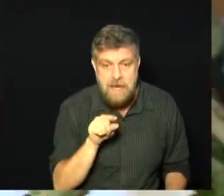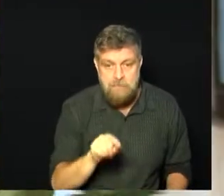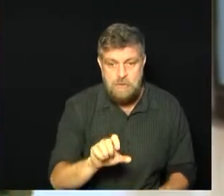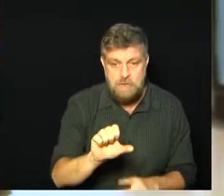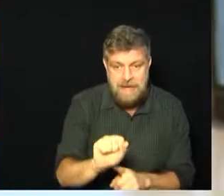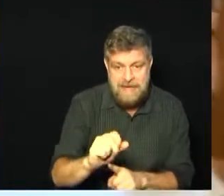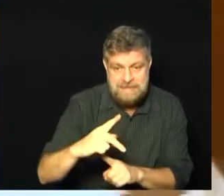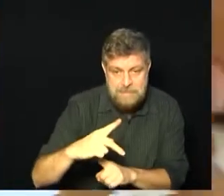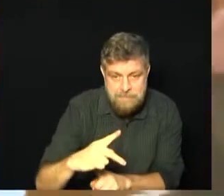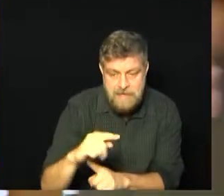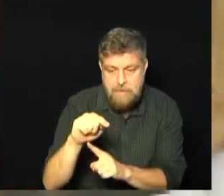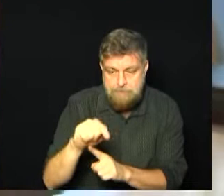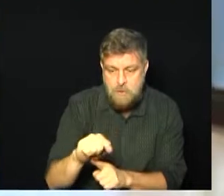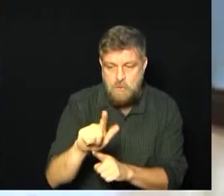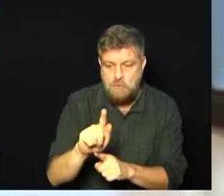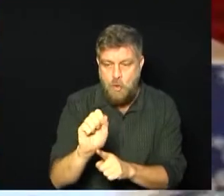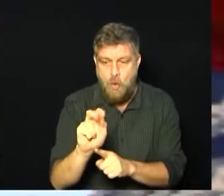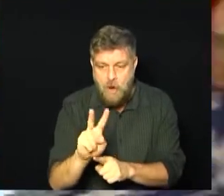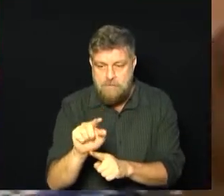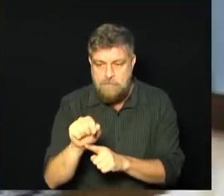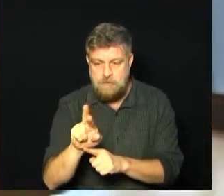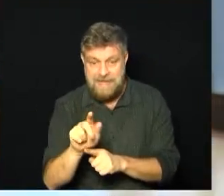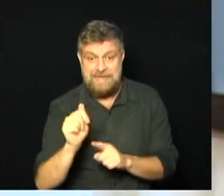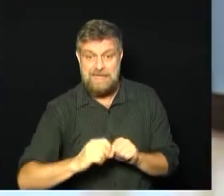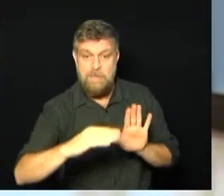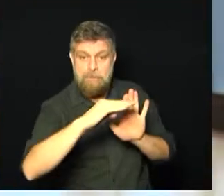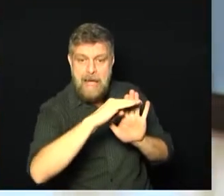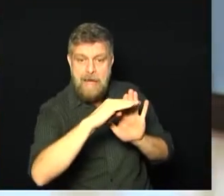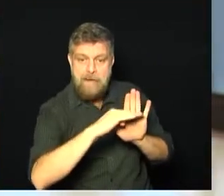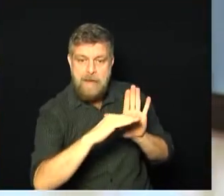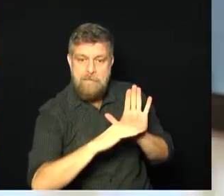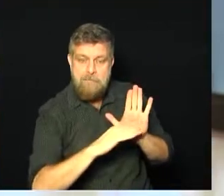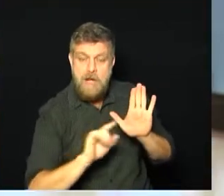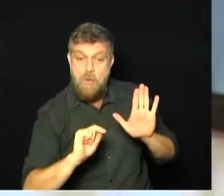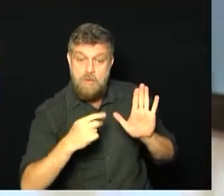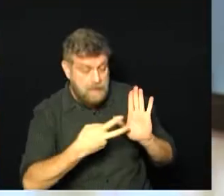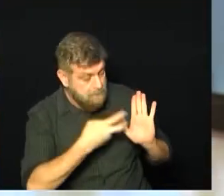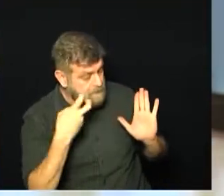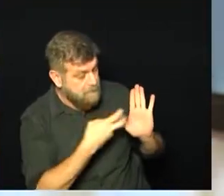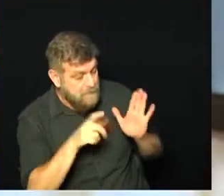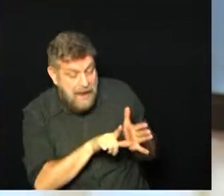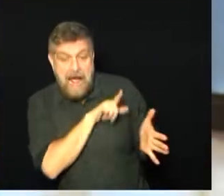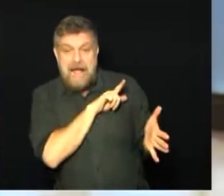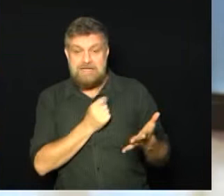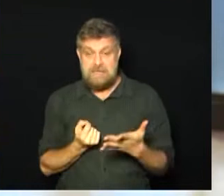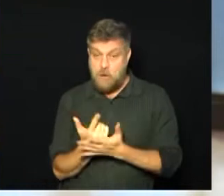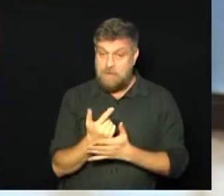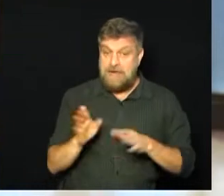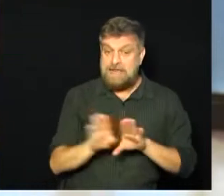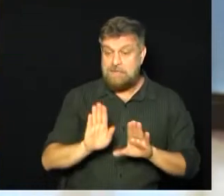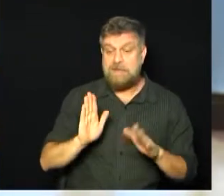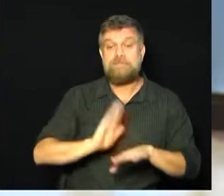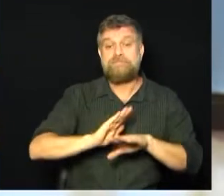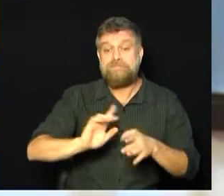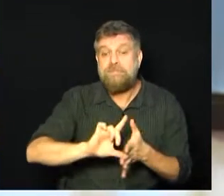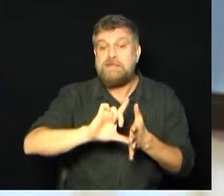procon.campinas.sp.gov.br. Aqui existe uma lista completa de recomendações, o que observar antes da compra e também o que fazer após a